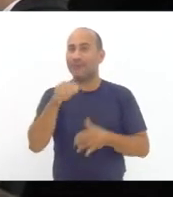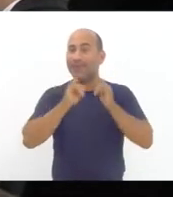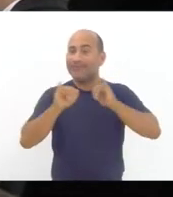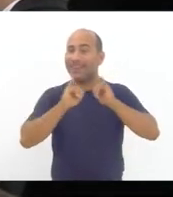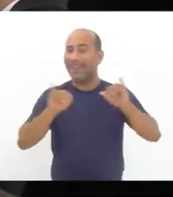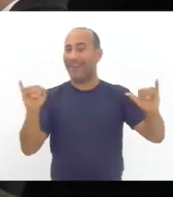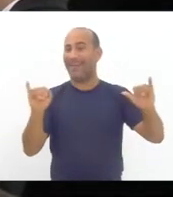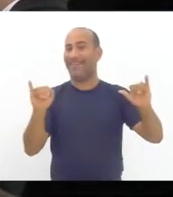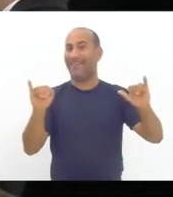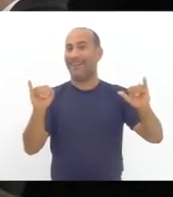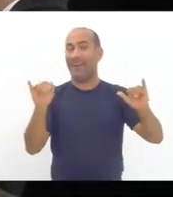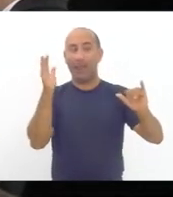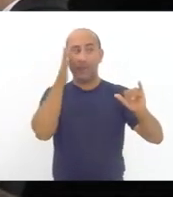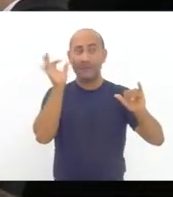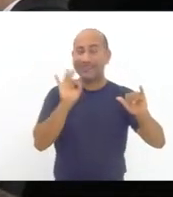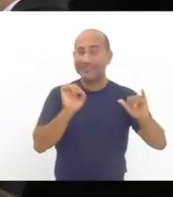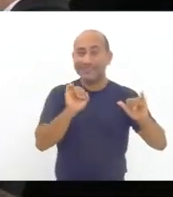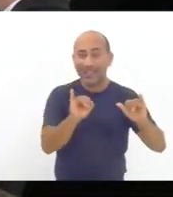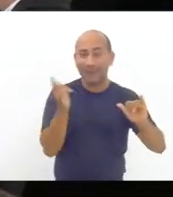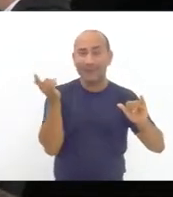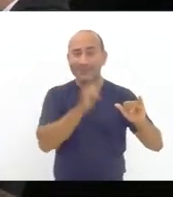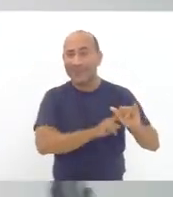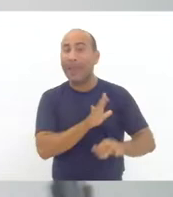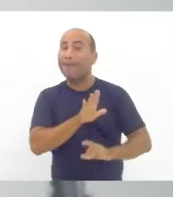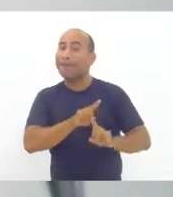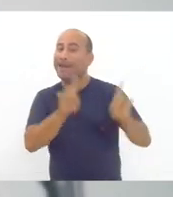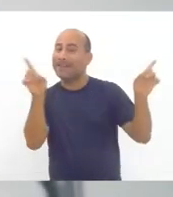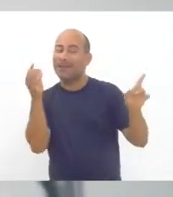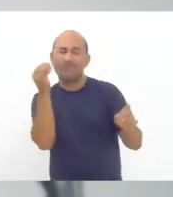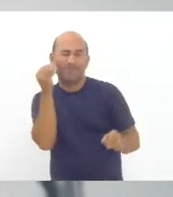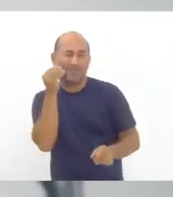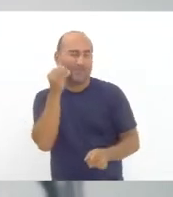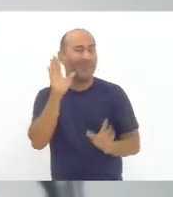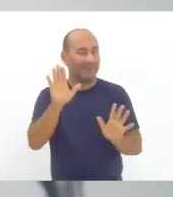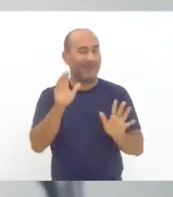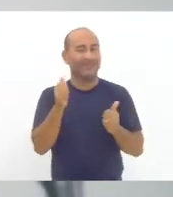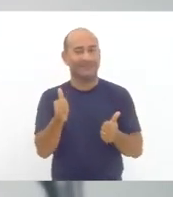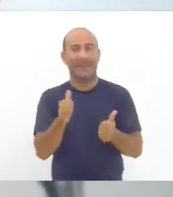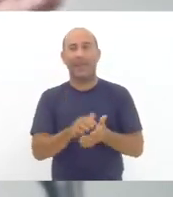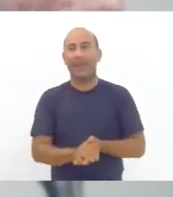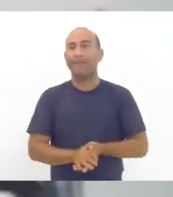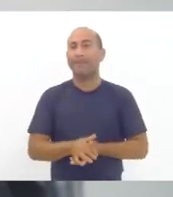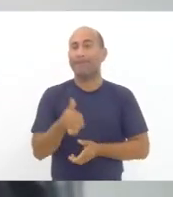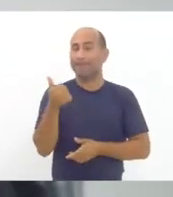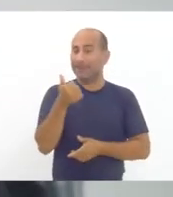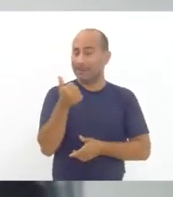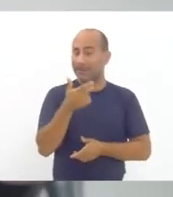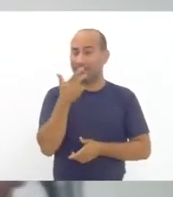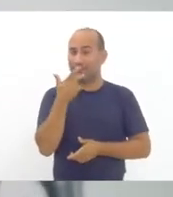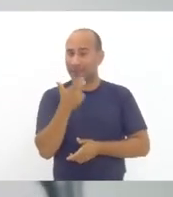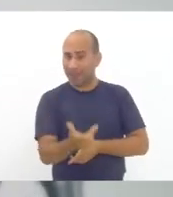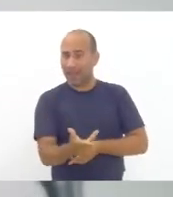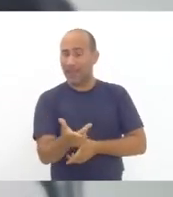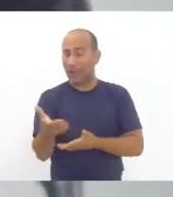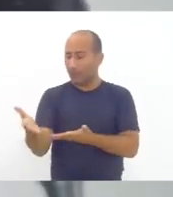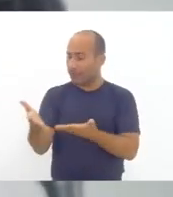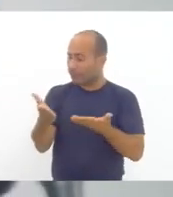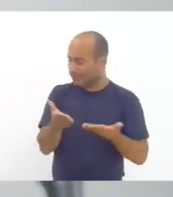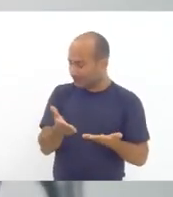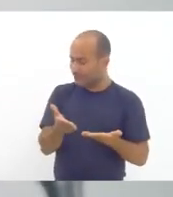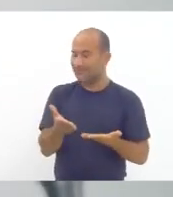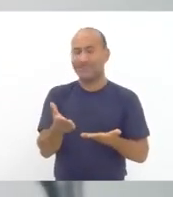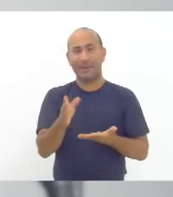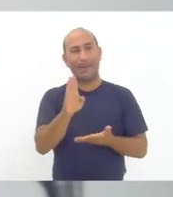eu não sei se eu vou conseguir Mas vou tentar o máximo primeiro para dizer que o convite do bap para